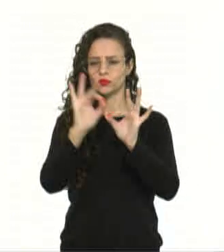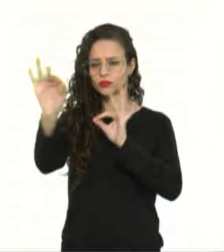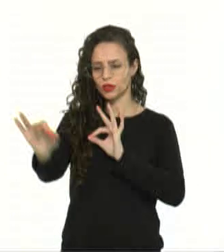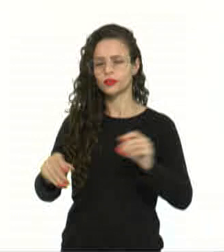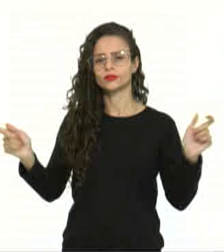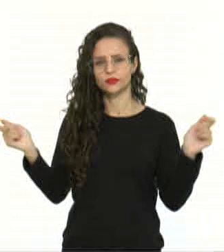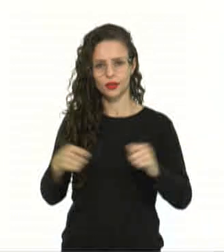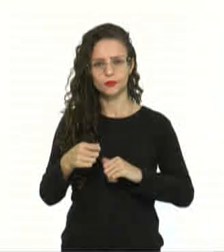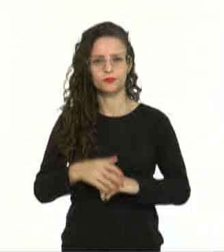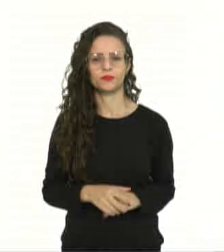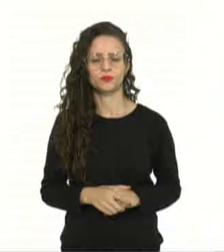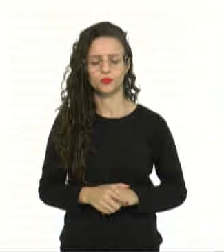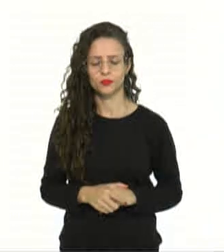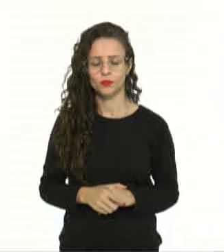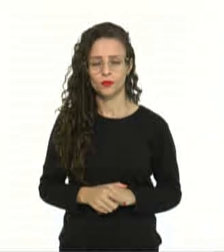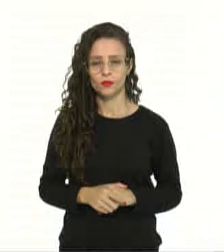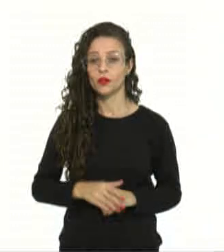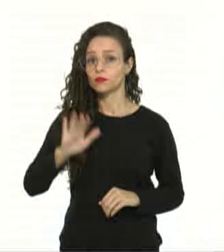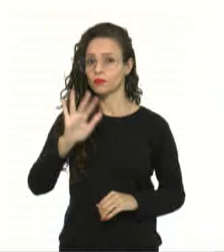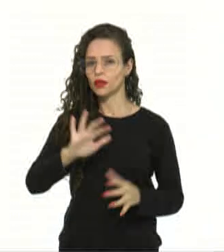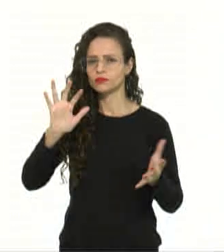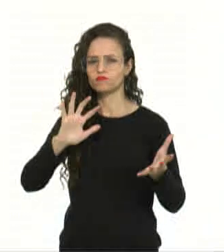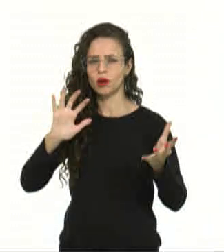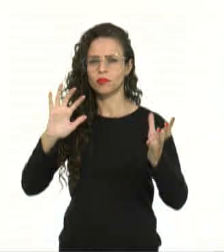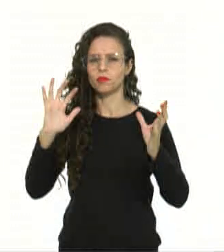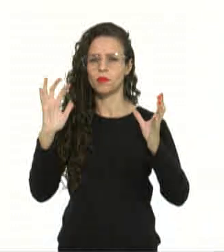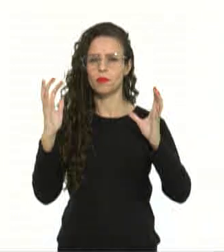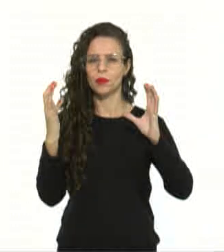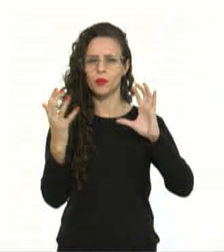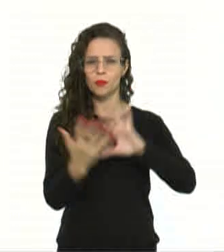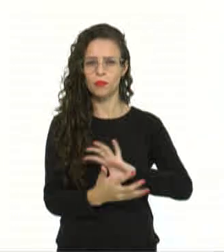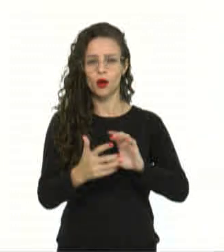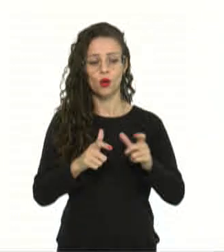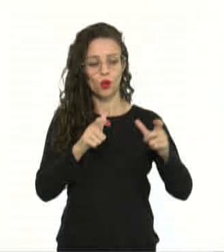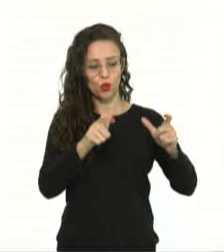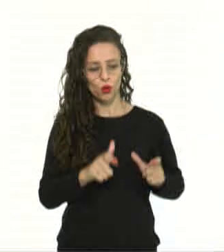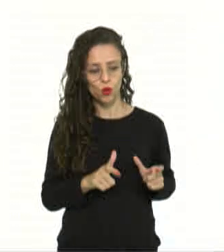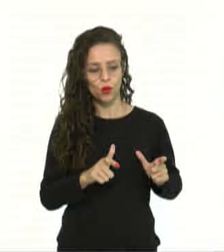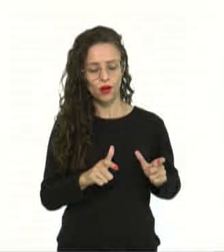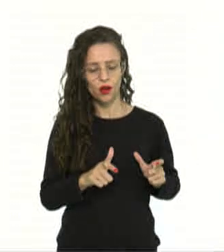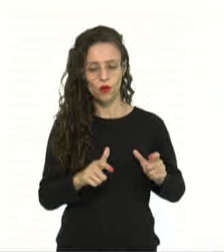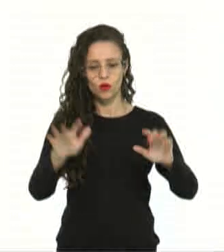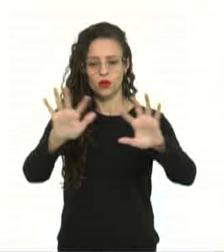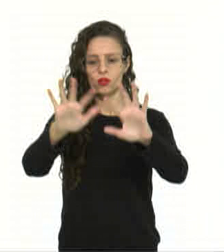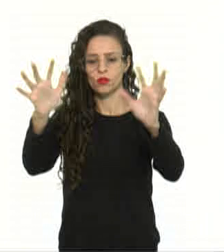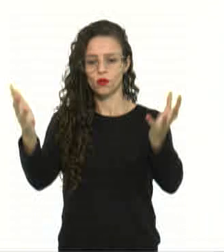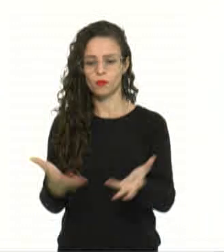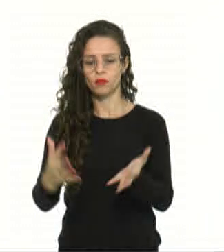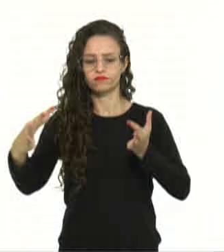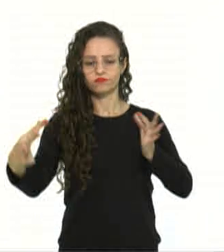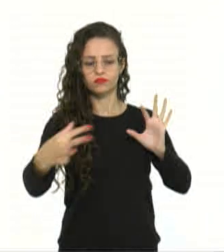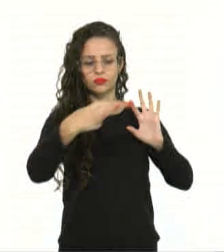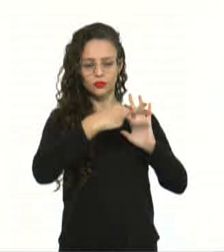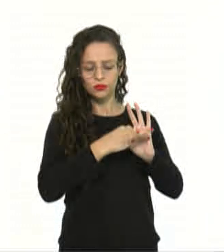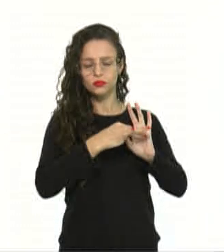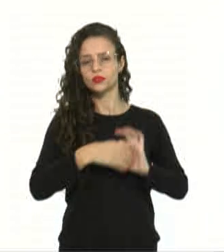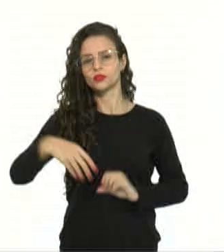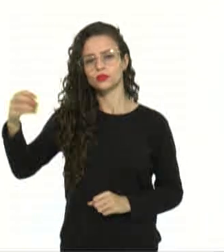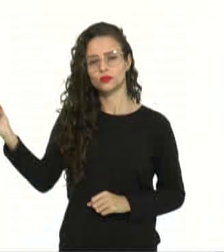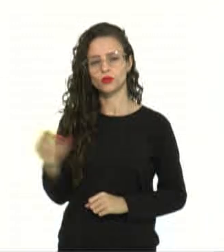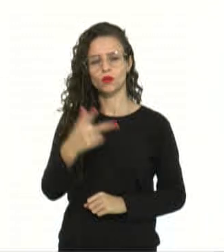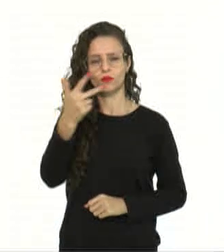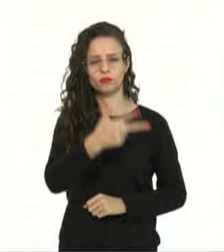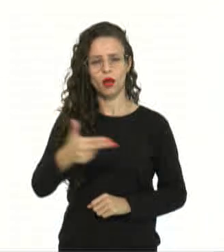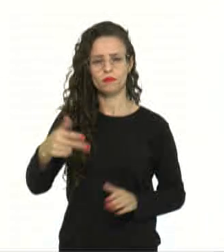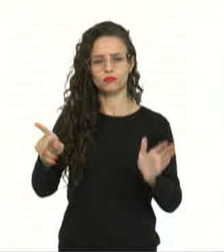jamais fomos. As atuais mudanças que aproximam o local e o global são bastante novas na história